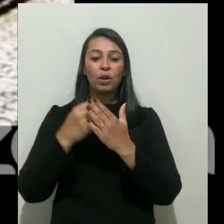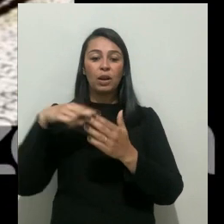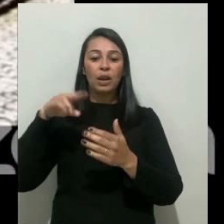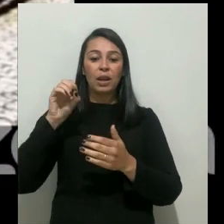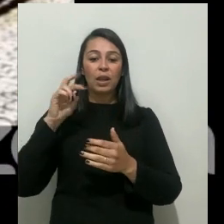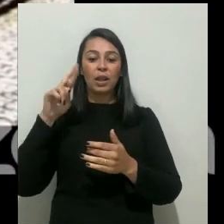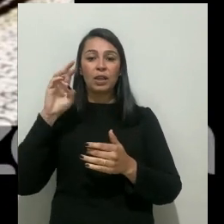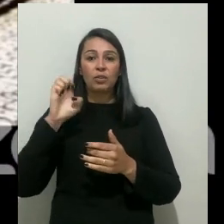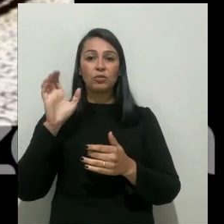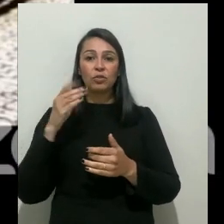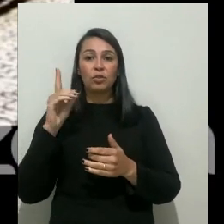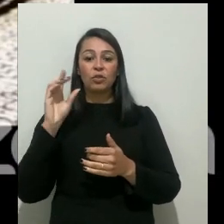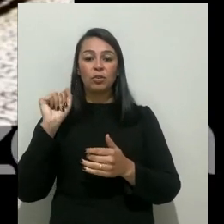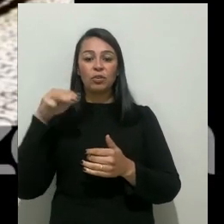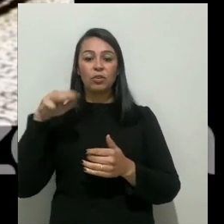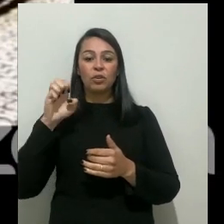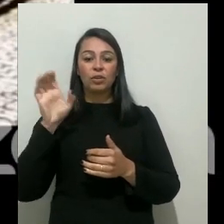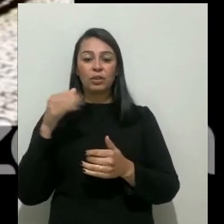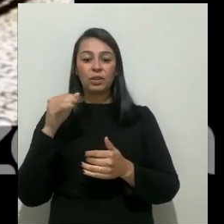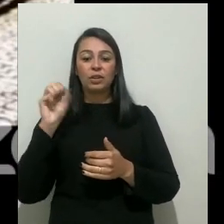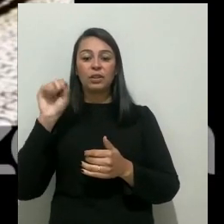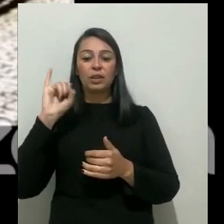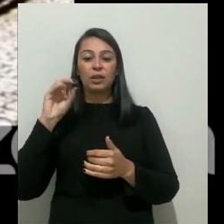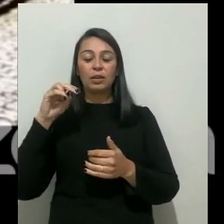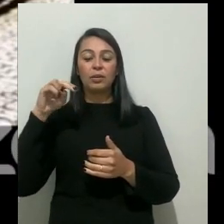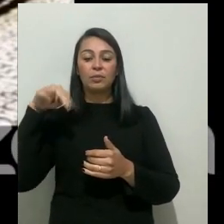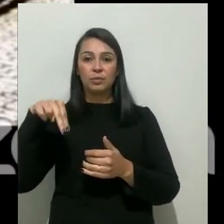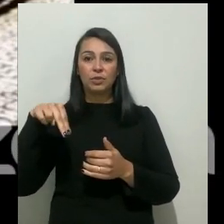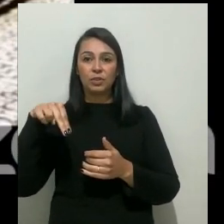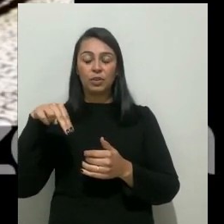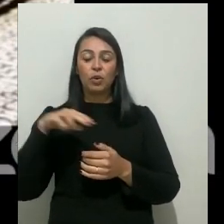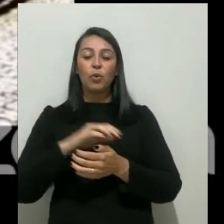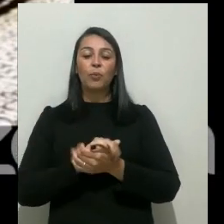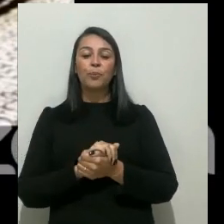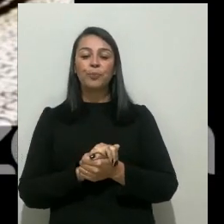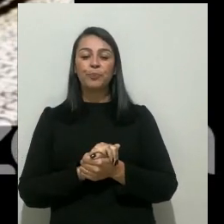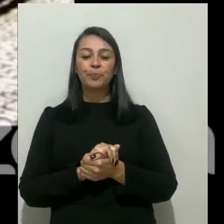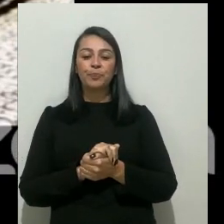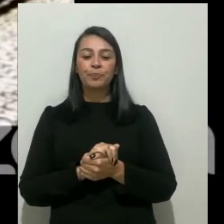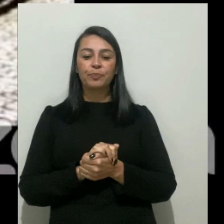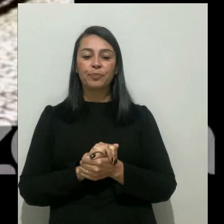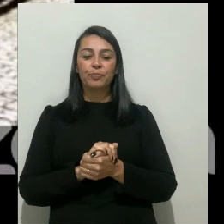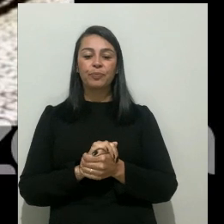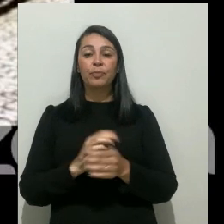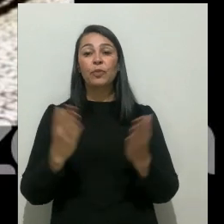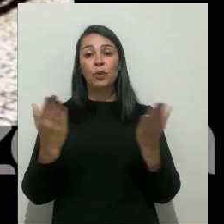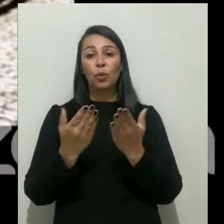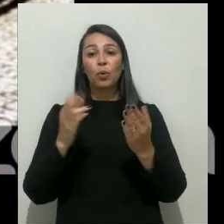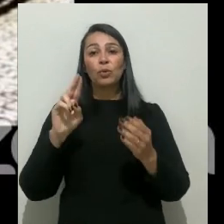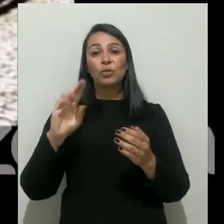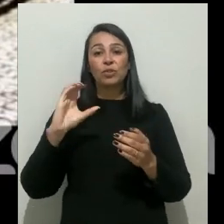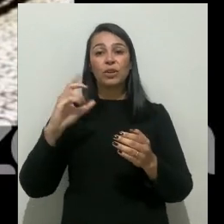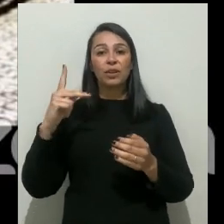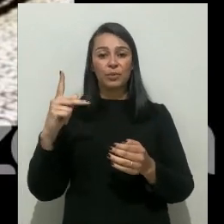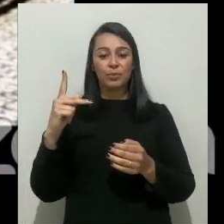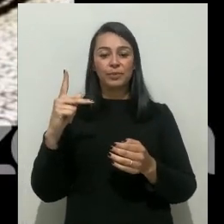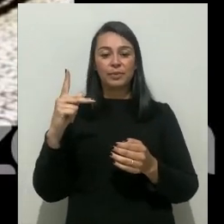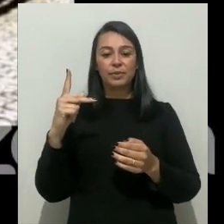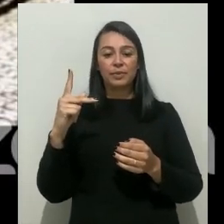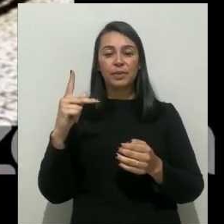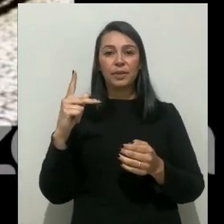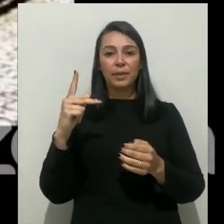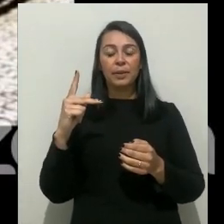que é a sede dos nomes. O para você ver. Você ver que